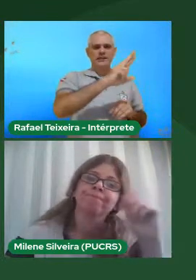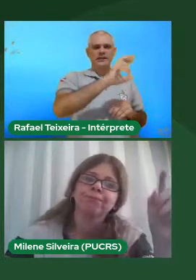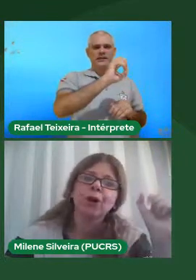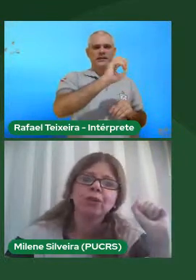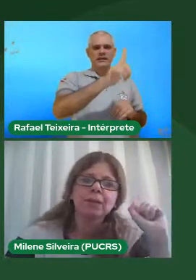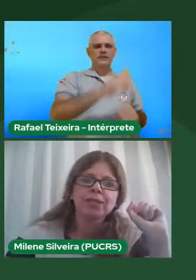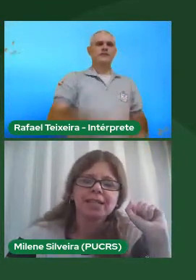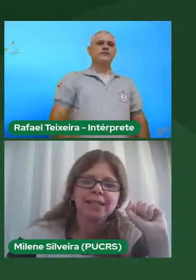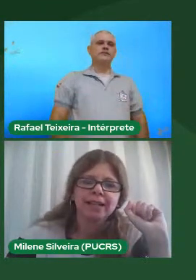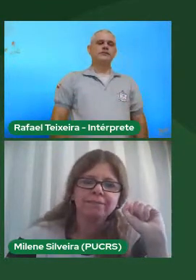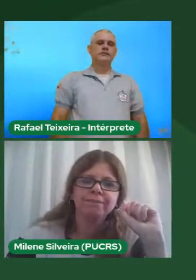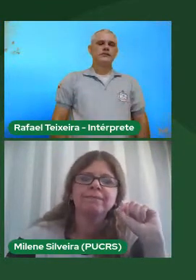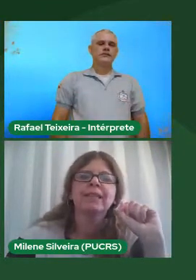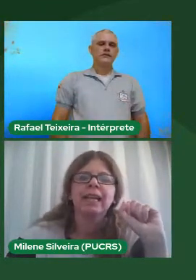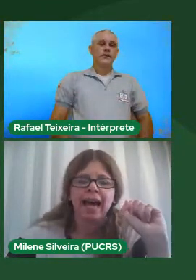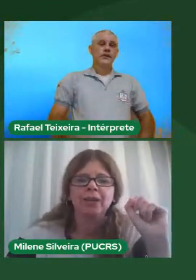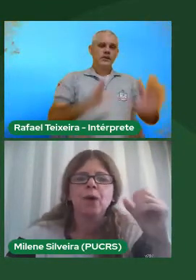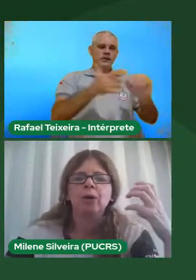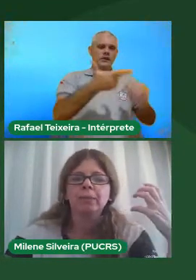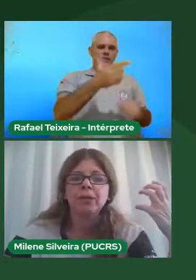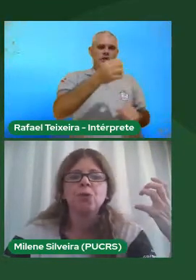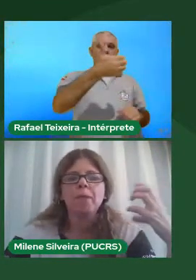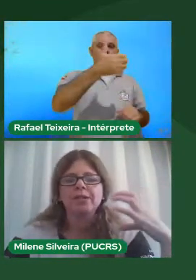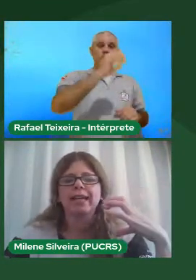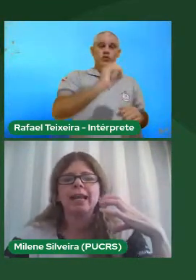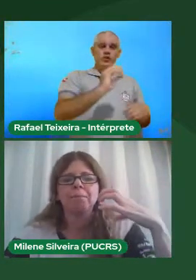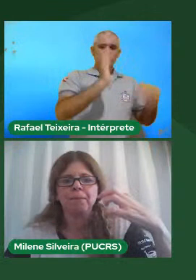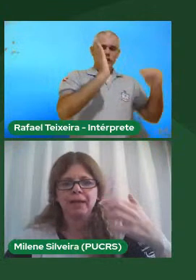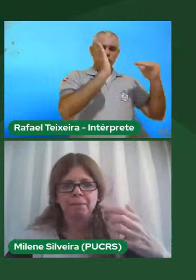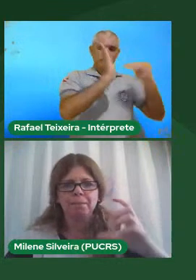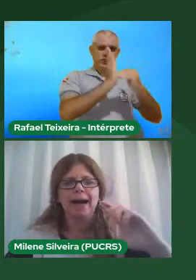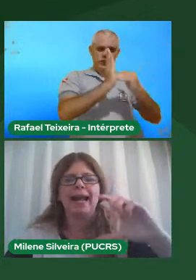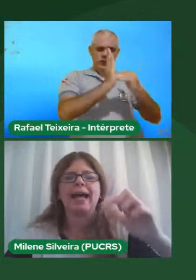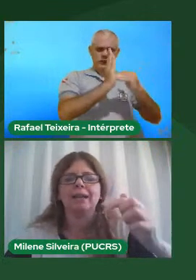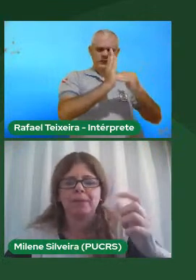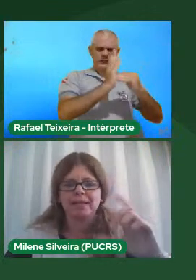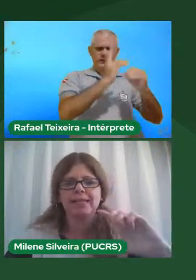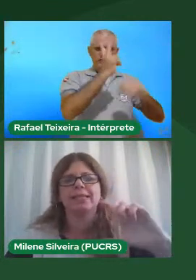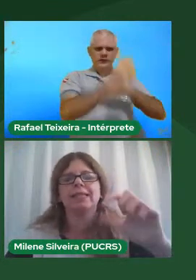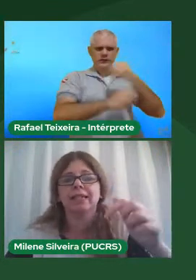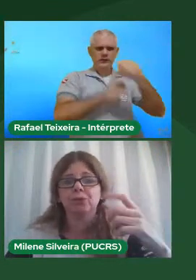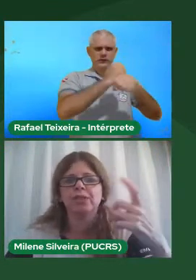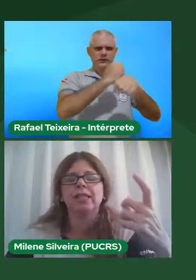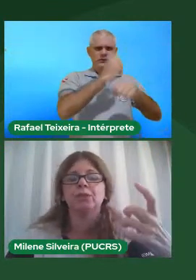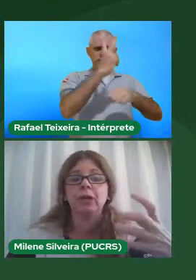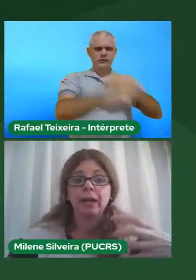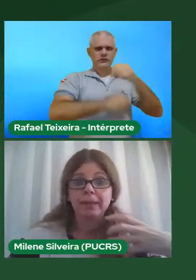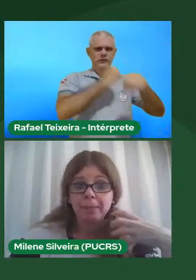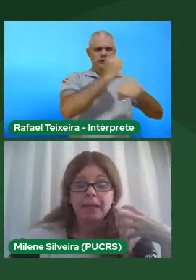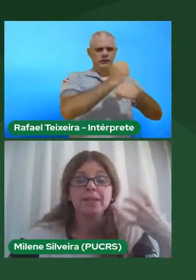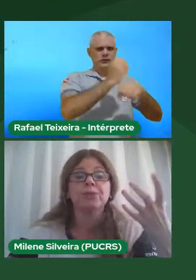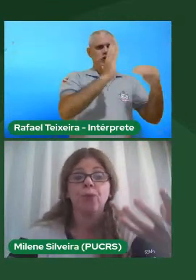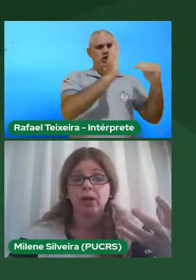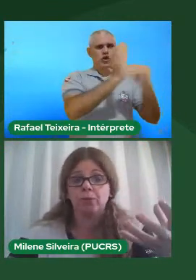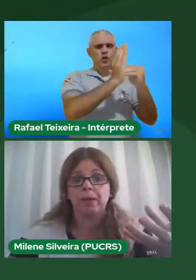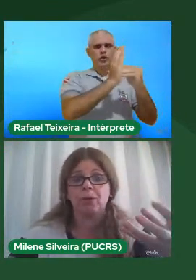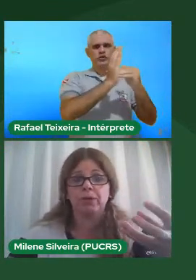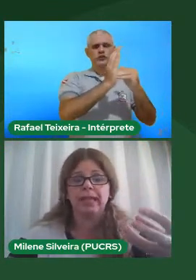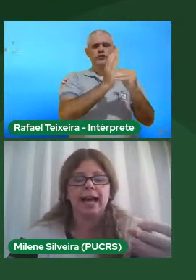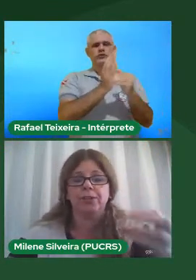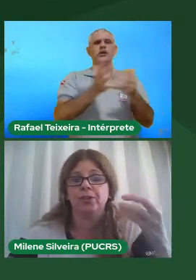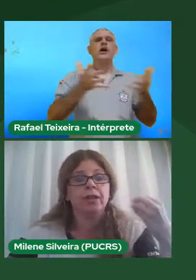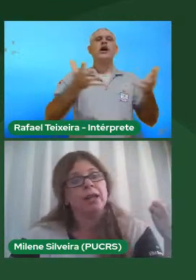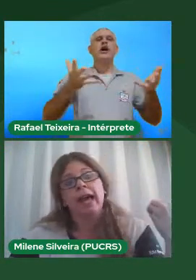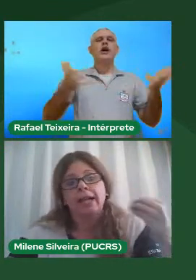Seguindo, voltamos a ser anual. Também no começo, aquela parada para ser assim, ano sim, ano não, era até para dar mais fôlego